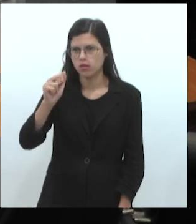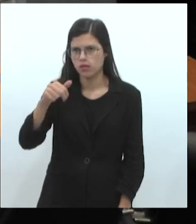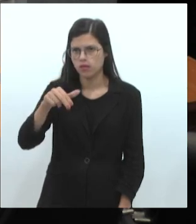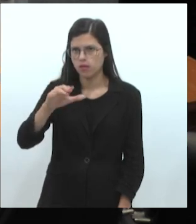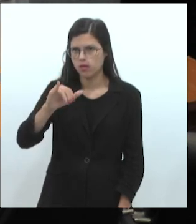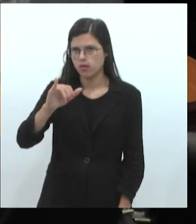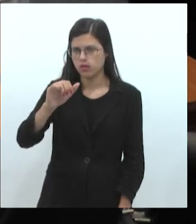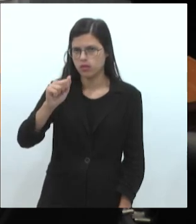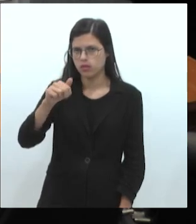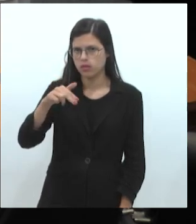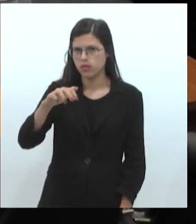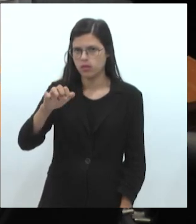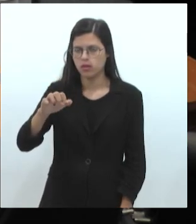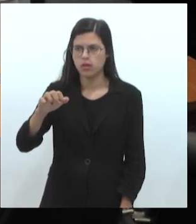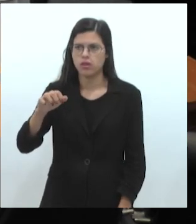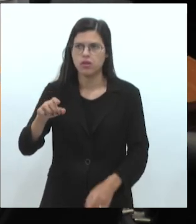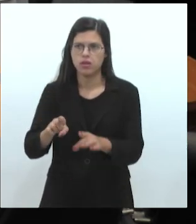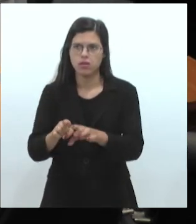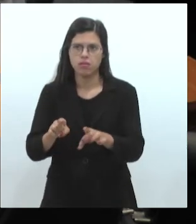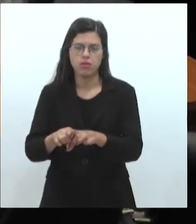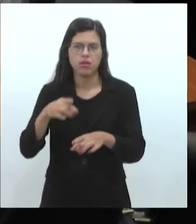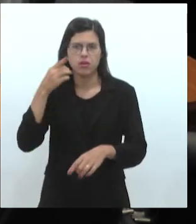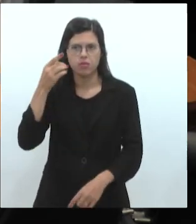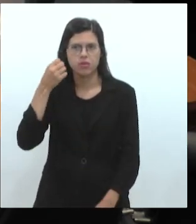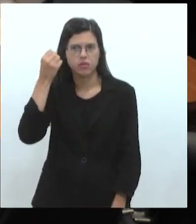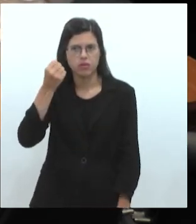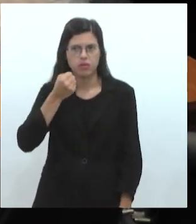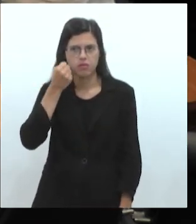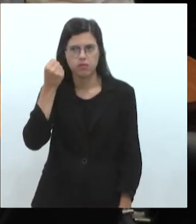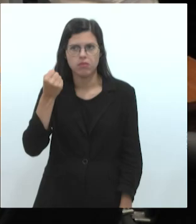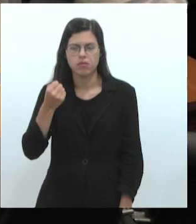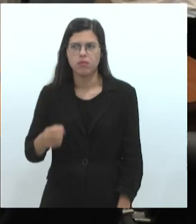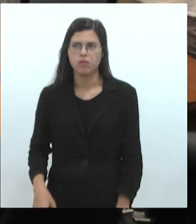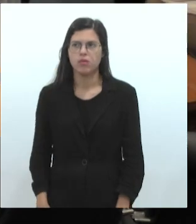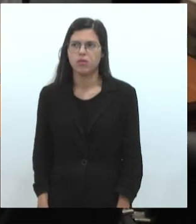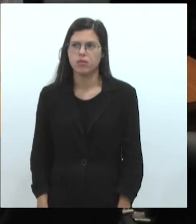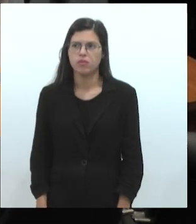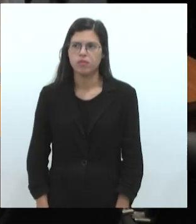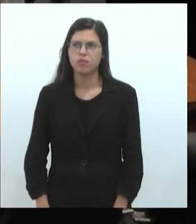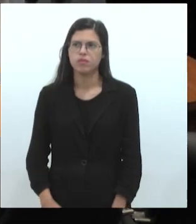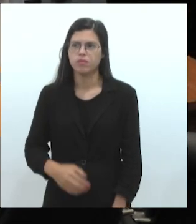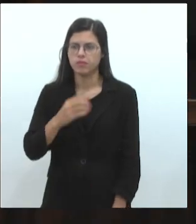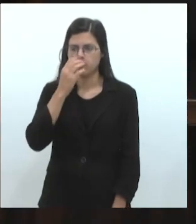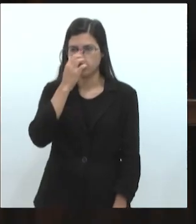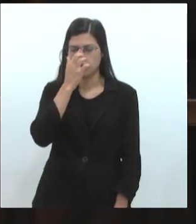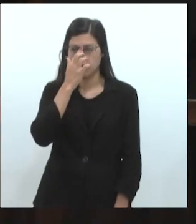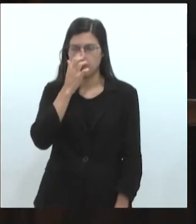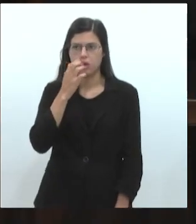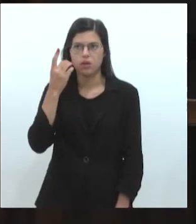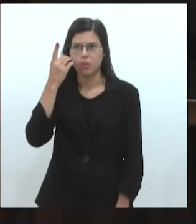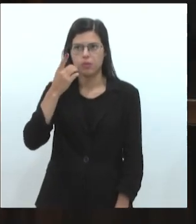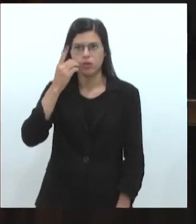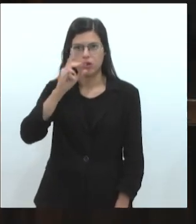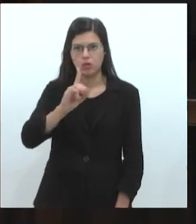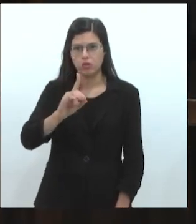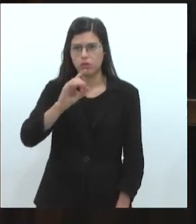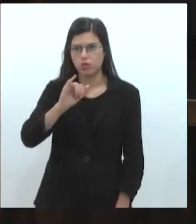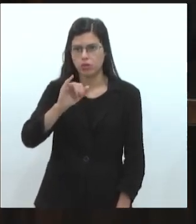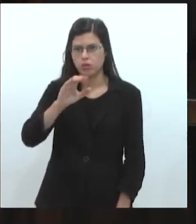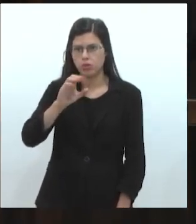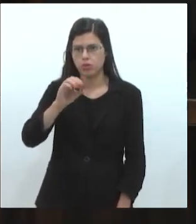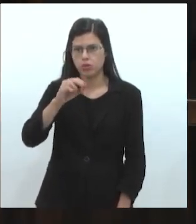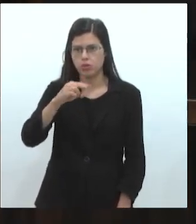também. Deputado Malafaia. Samuel Malafaia. Já ele autorizou aqui. O deputado Dionísio Lins também.